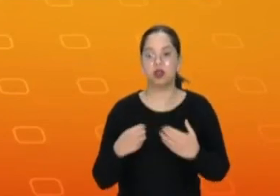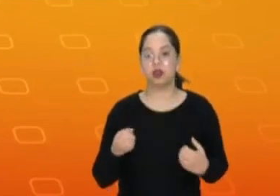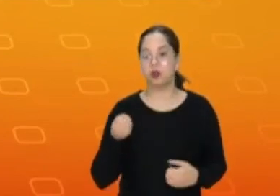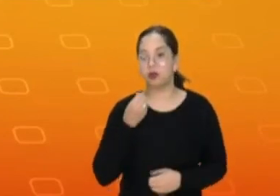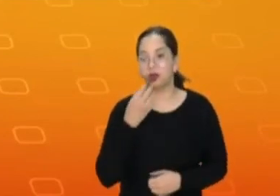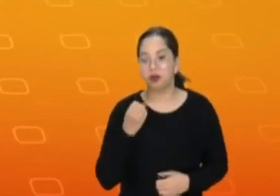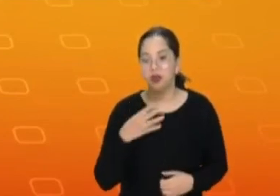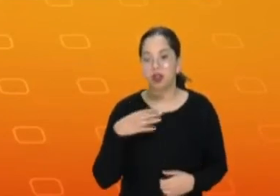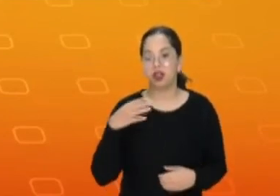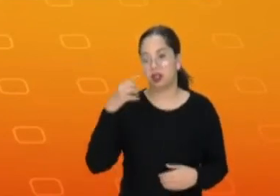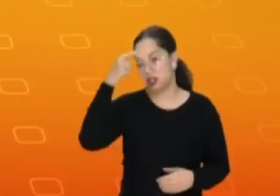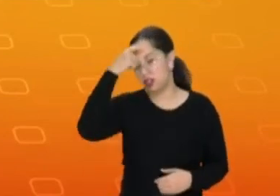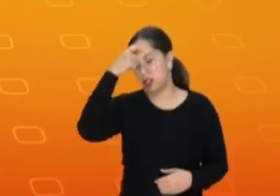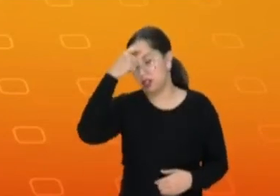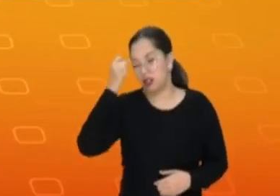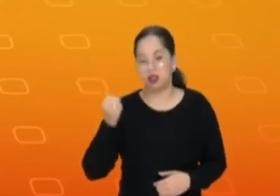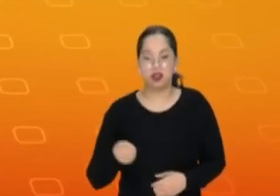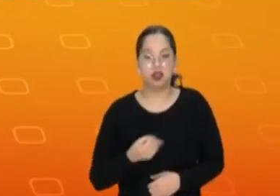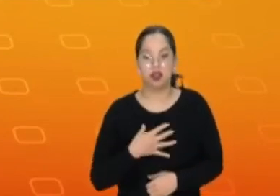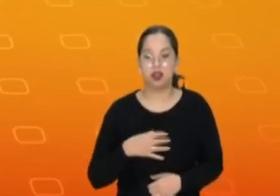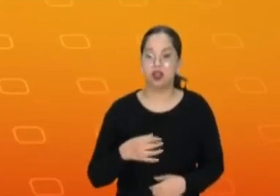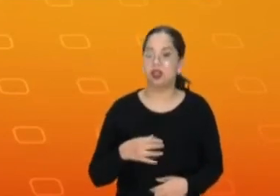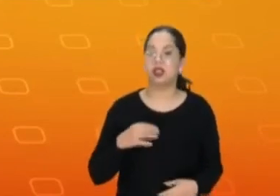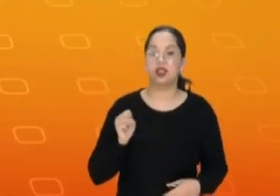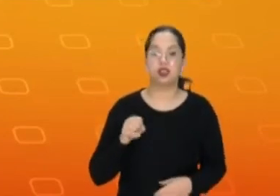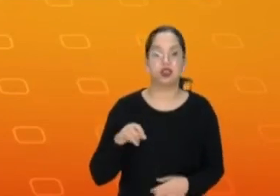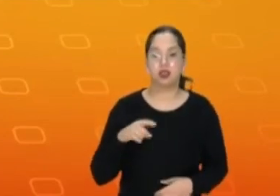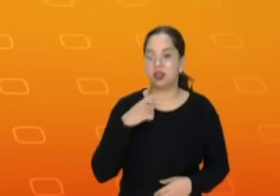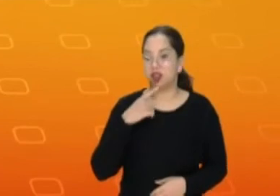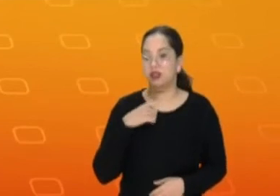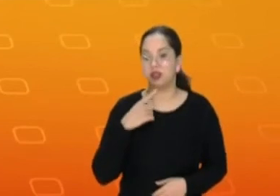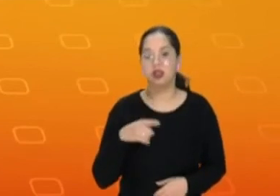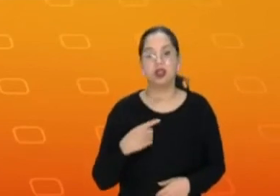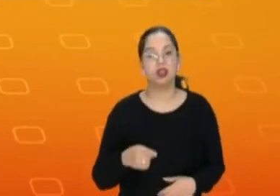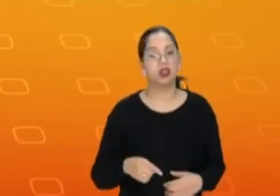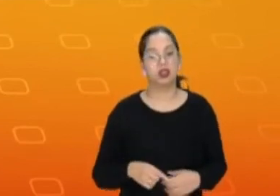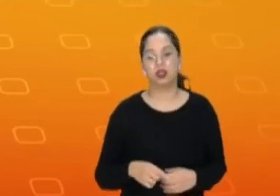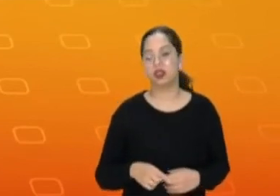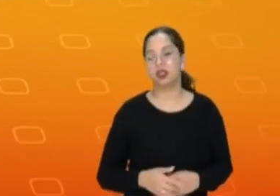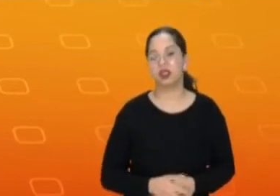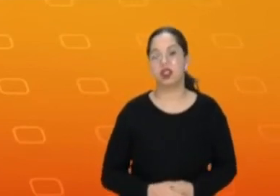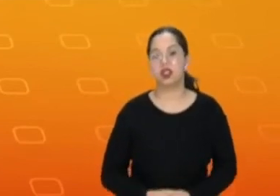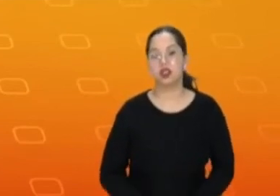modo de operacionalizar de uma forma que o custeio diminua, a gente não vai